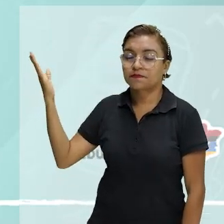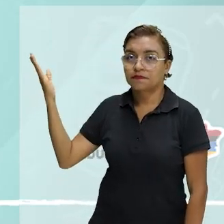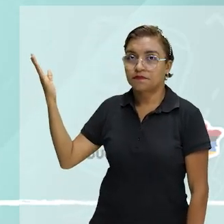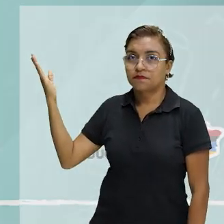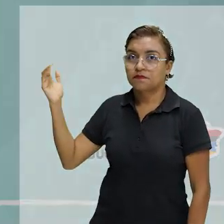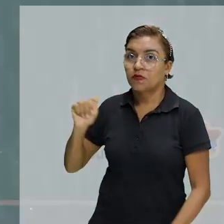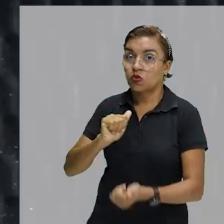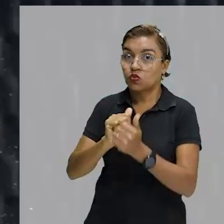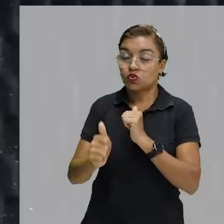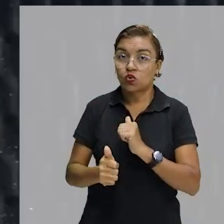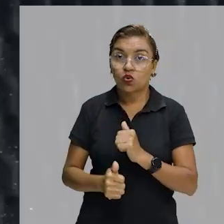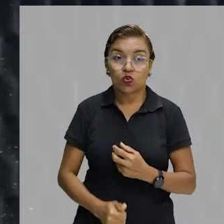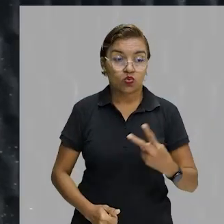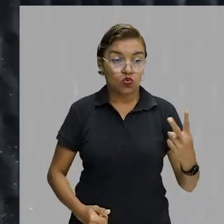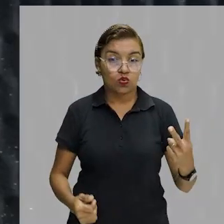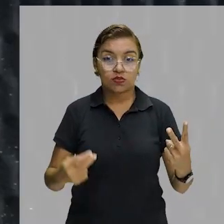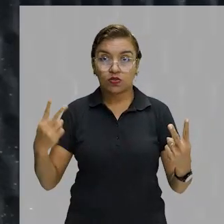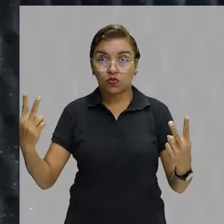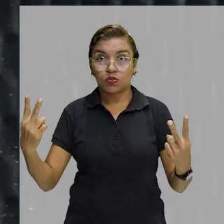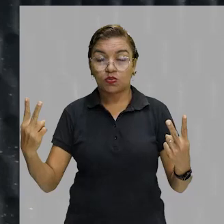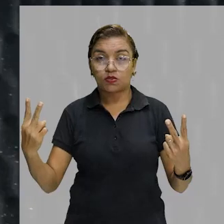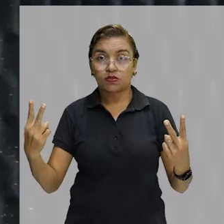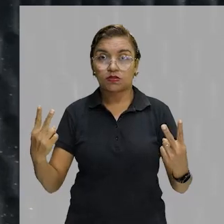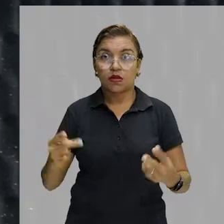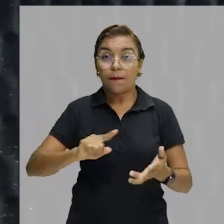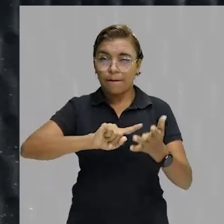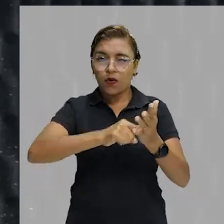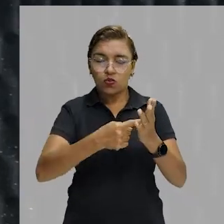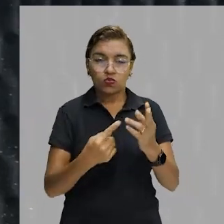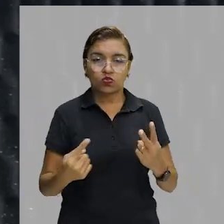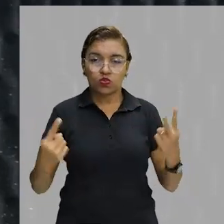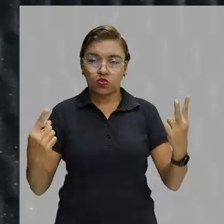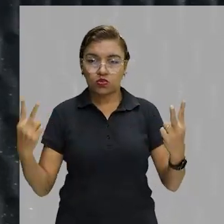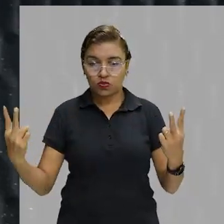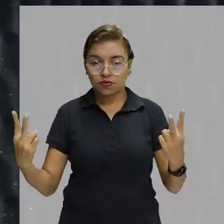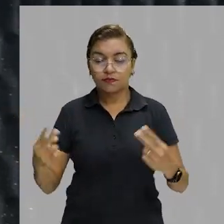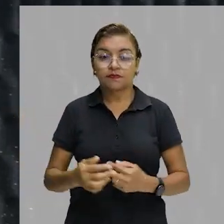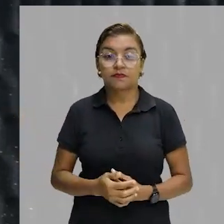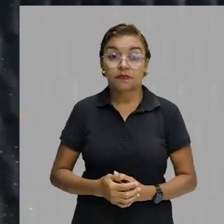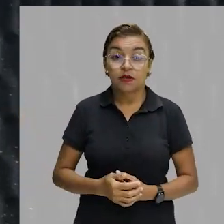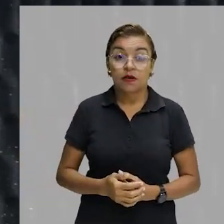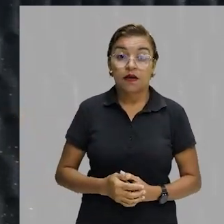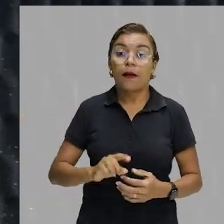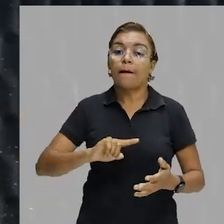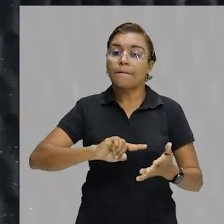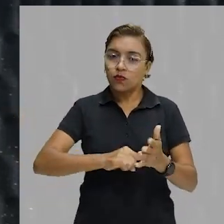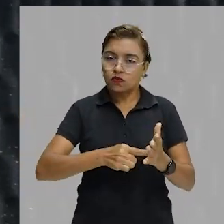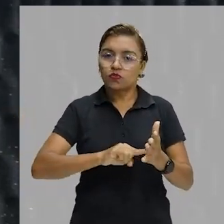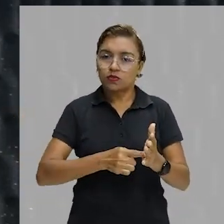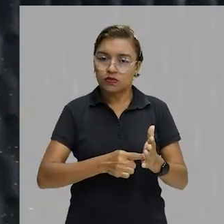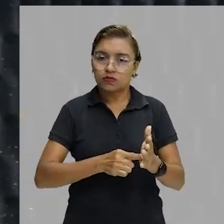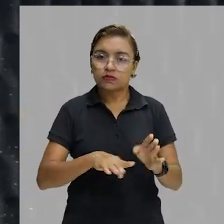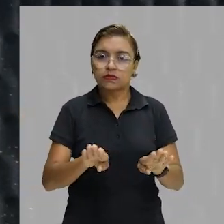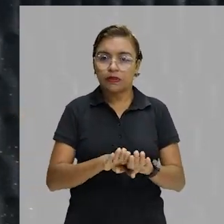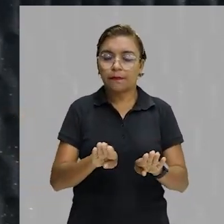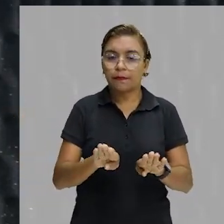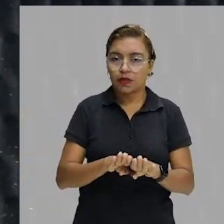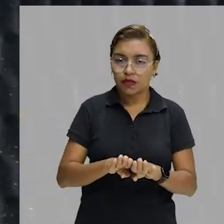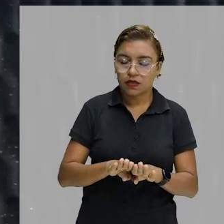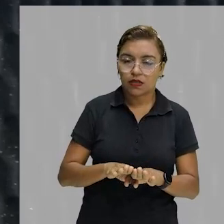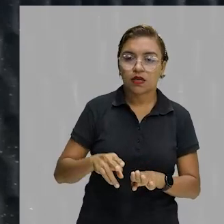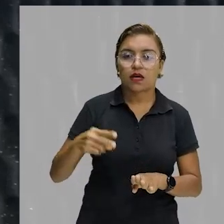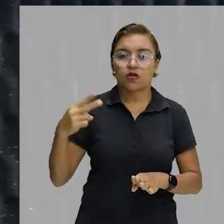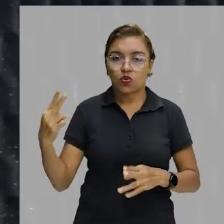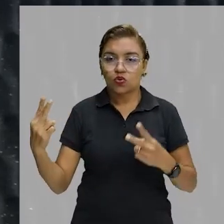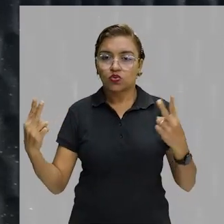O jogo ele tá 2-2, né? A pontuação também tá 2-2, a pontuação tá ali no